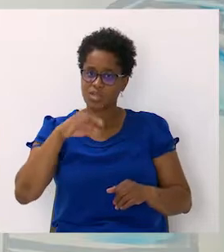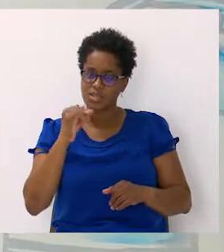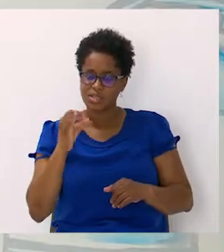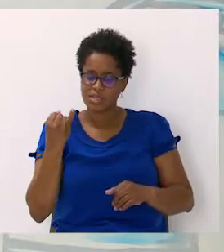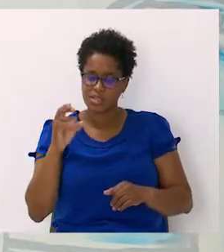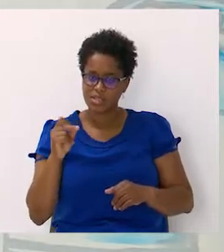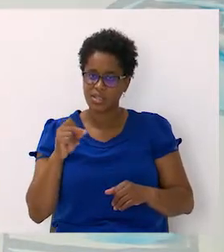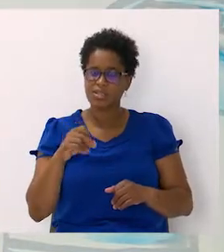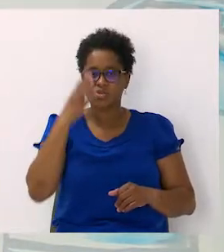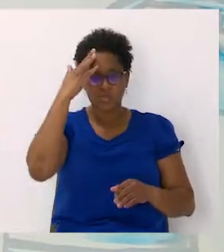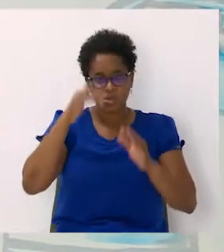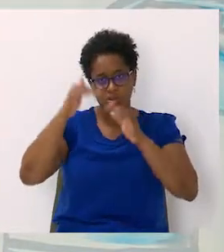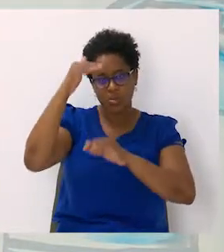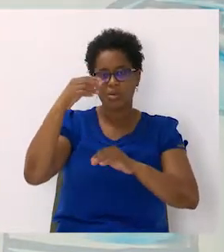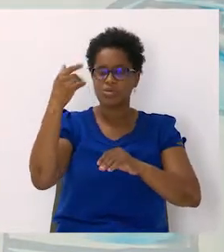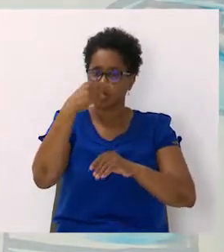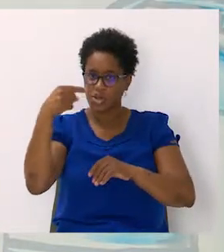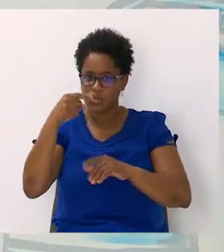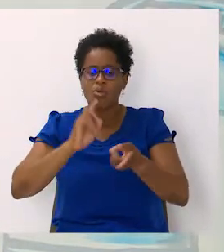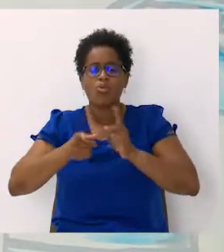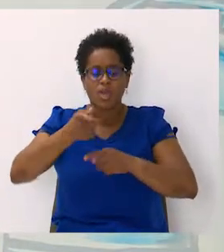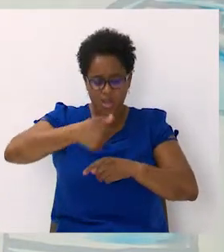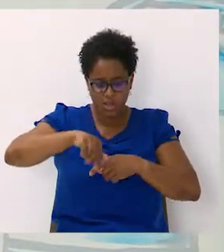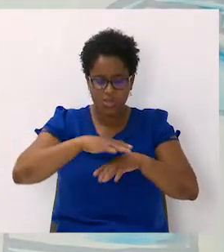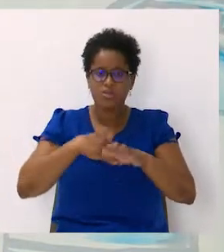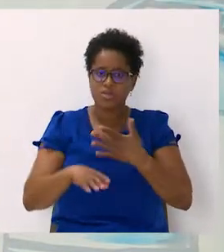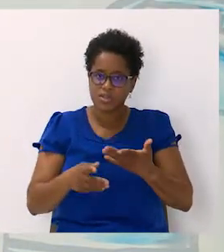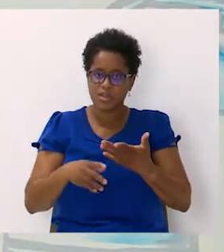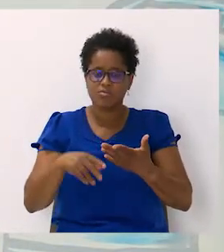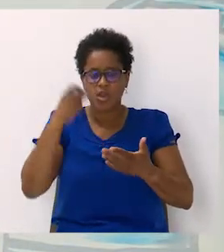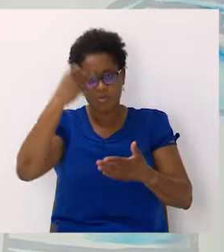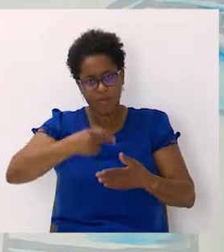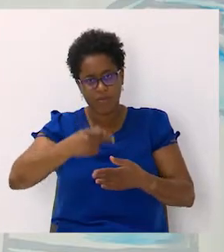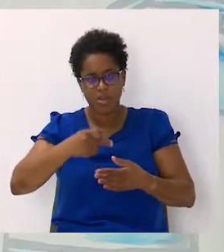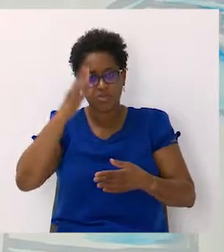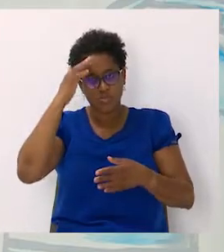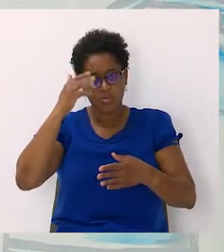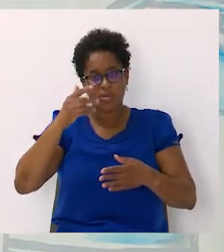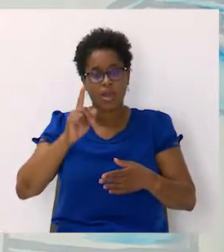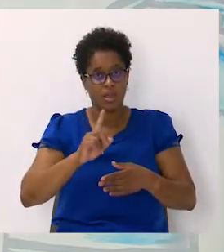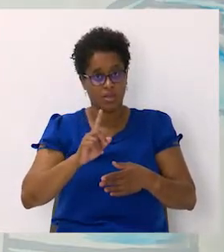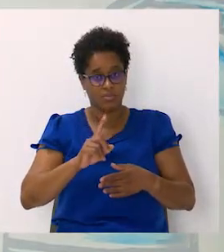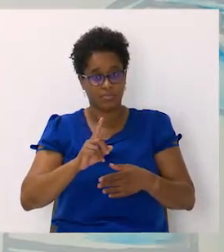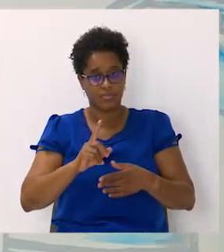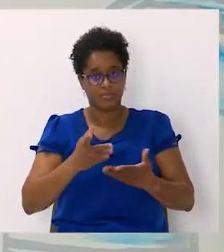expoente negativa. O que é que vamos fazer? Vamos manter expoente. Aliás,